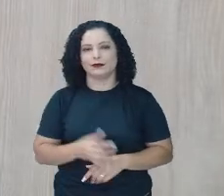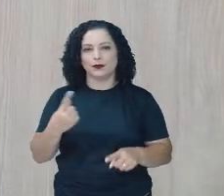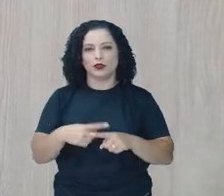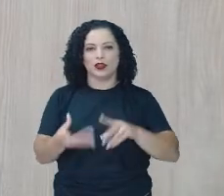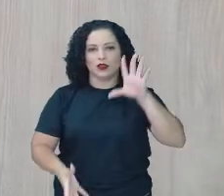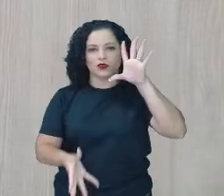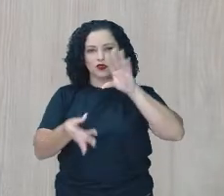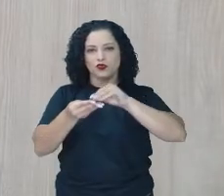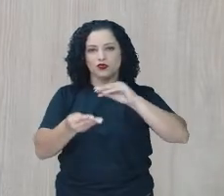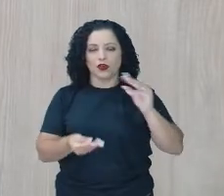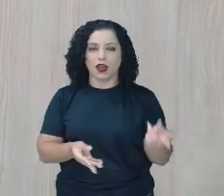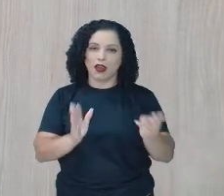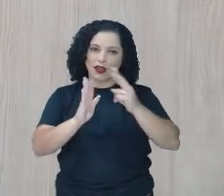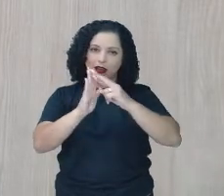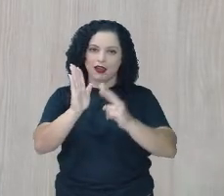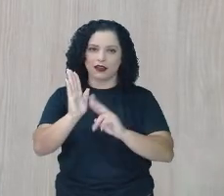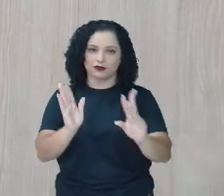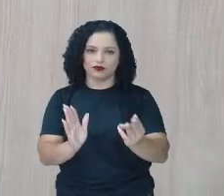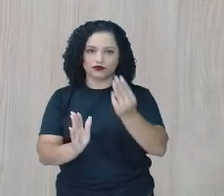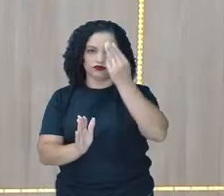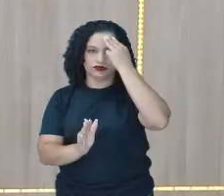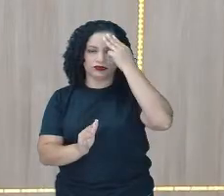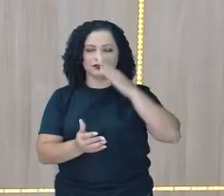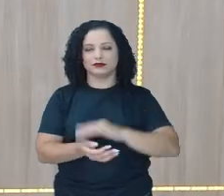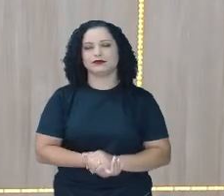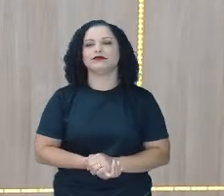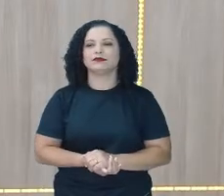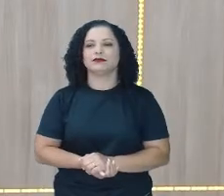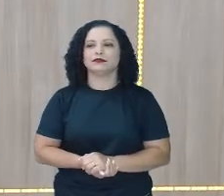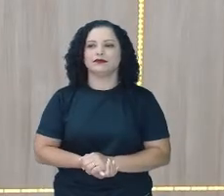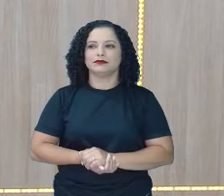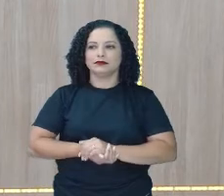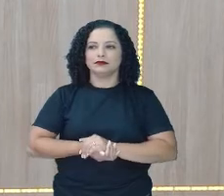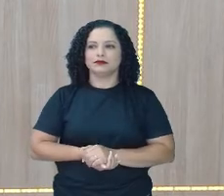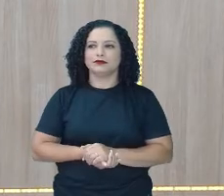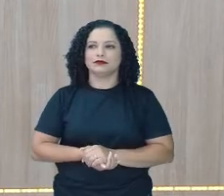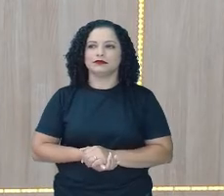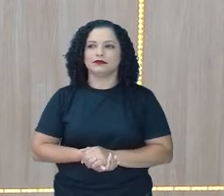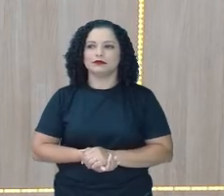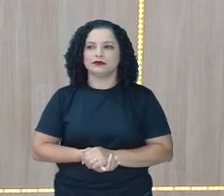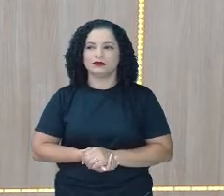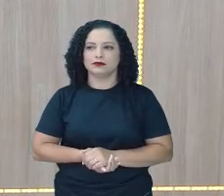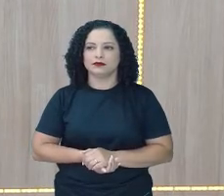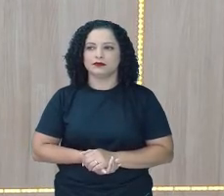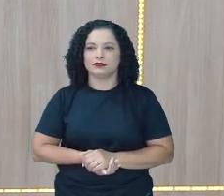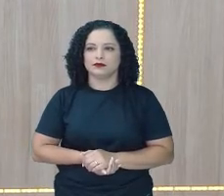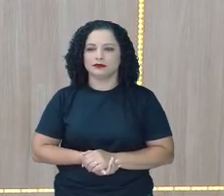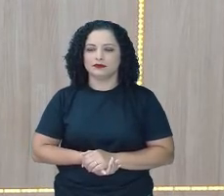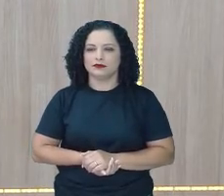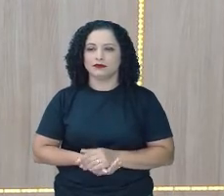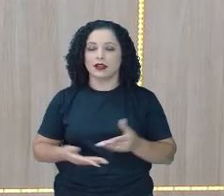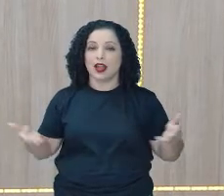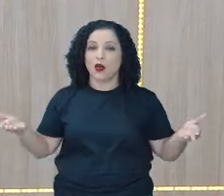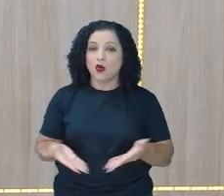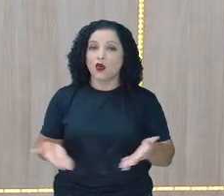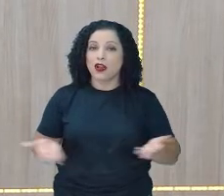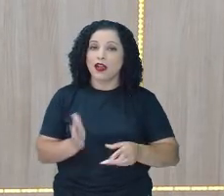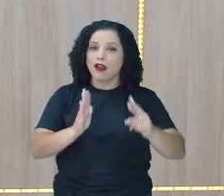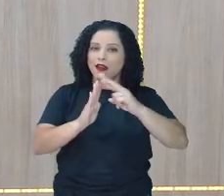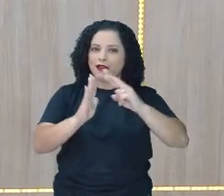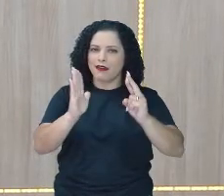só. Fica a dica. Boa, boa. E quem gosta de cereja, aproveita aí. Vamos lá, 6ª dica. Aí